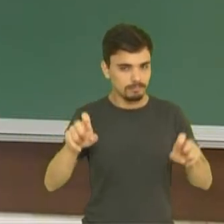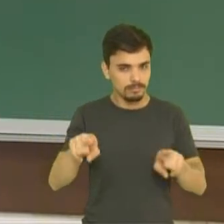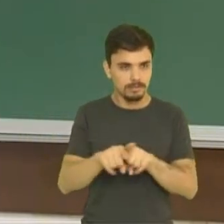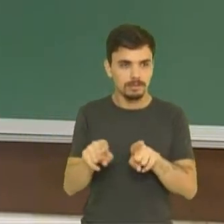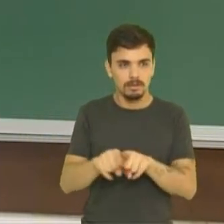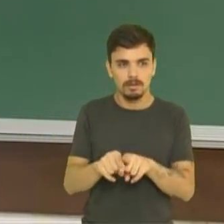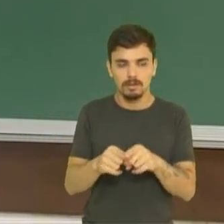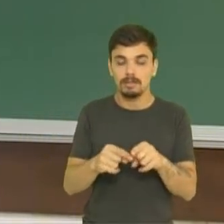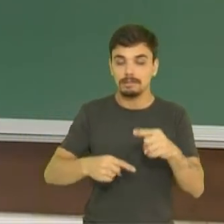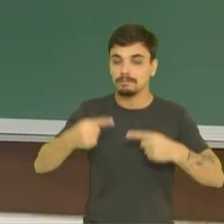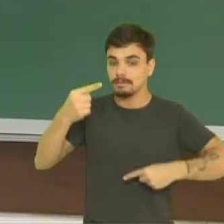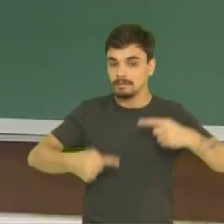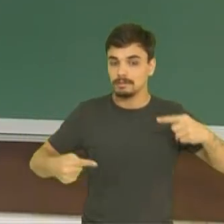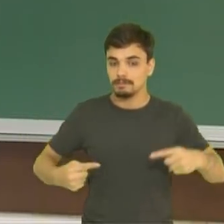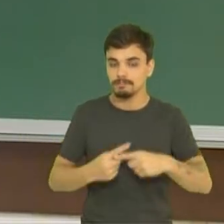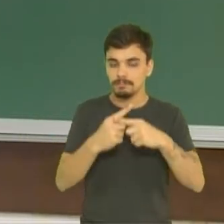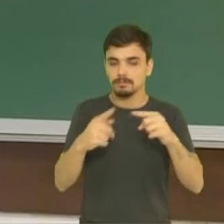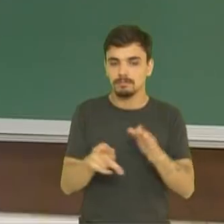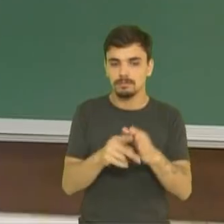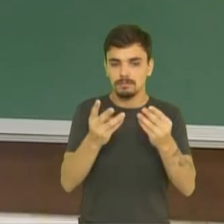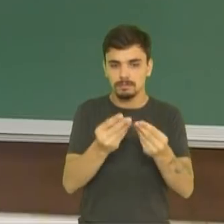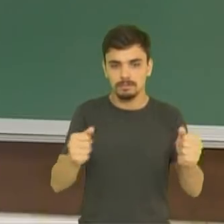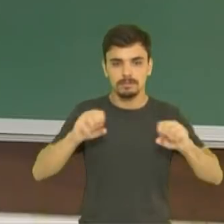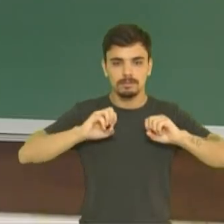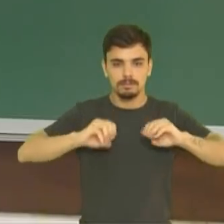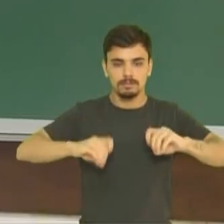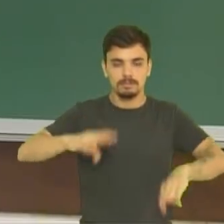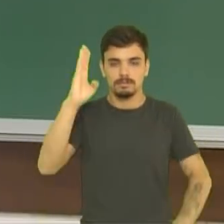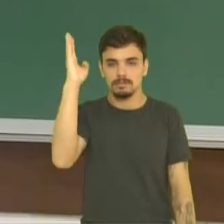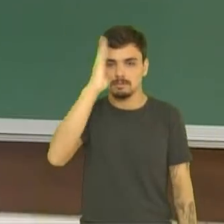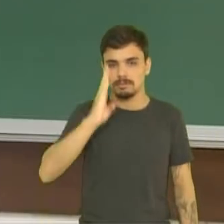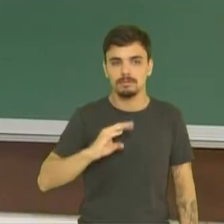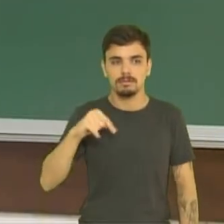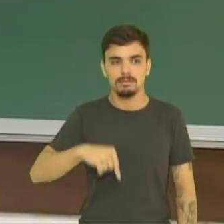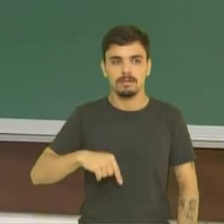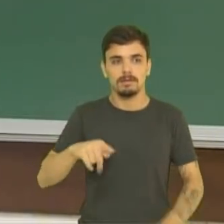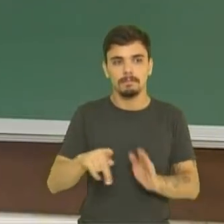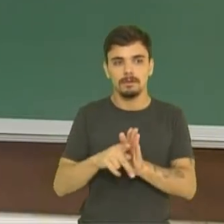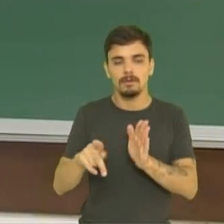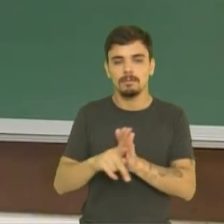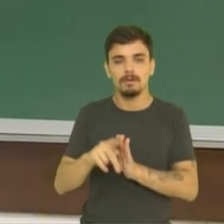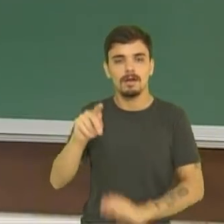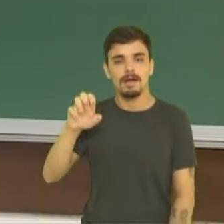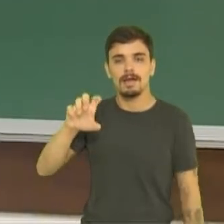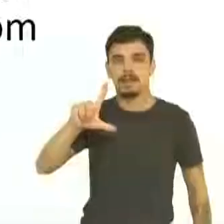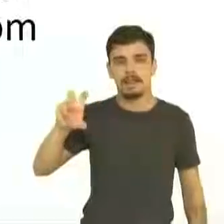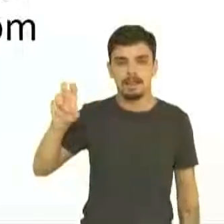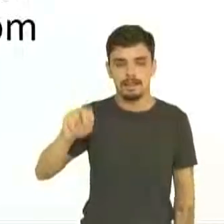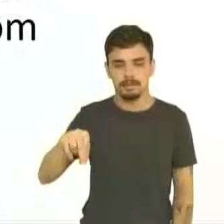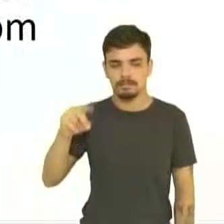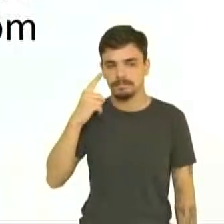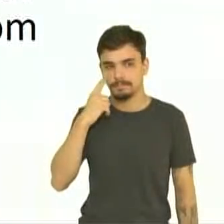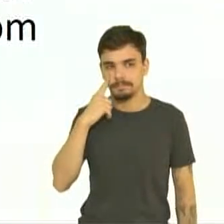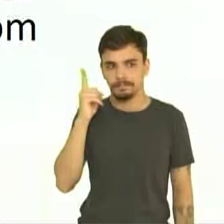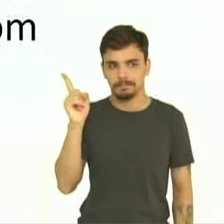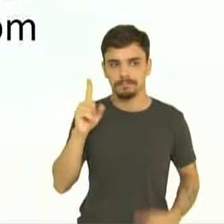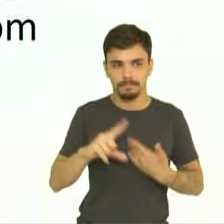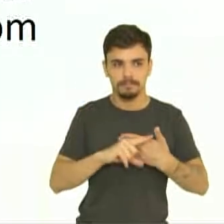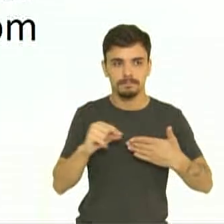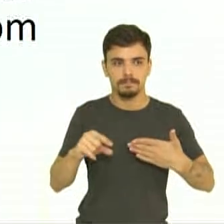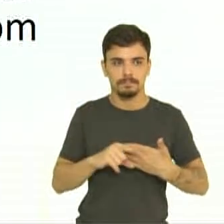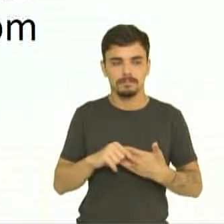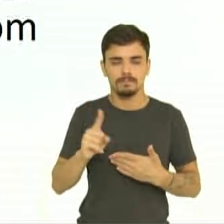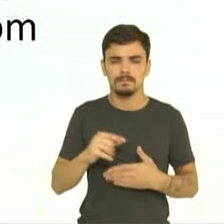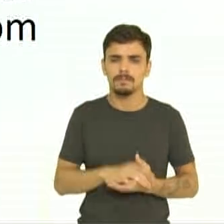qualidade de ensino na educação. Esse texto foi escrito pela Ellen Christine. Vamos lá? Vem comigo. É